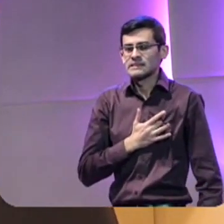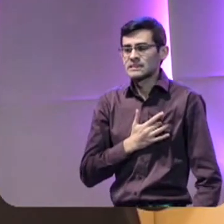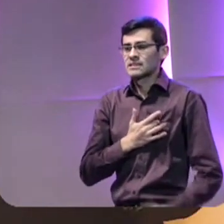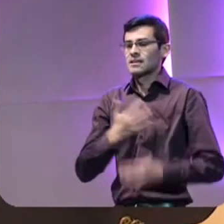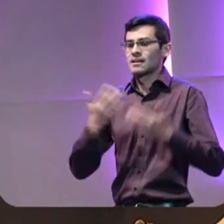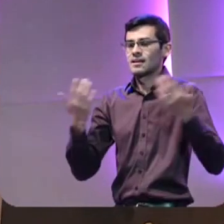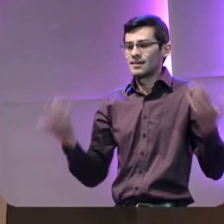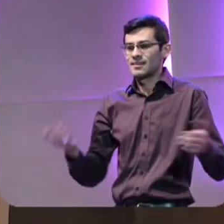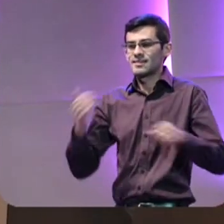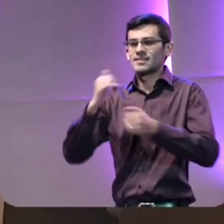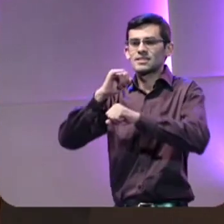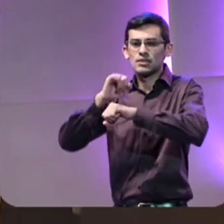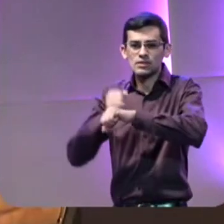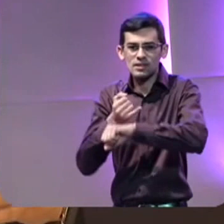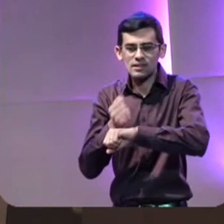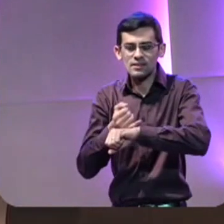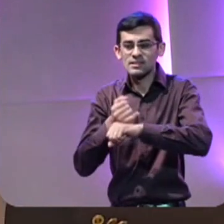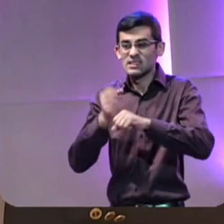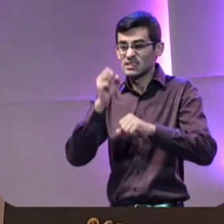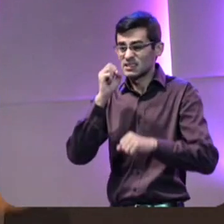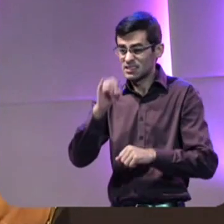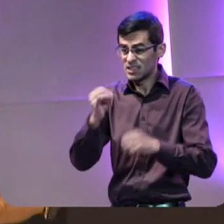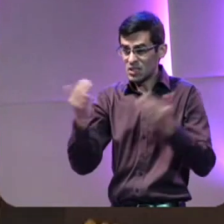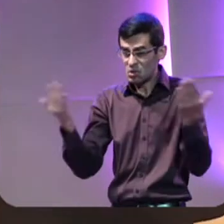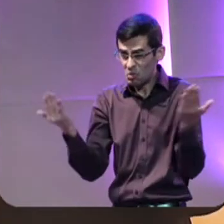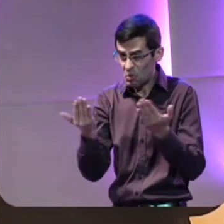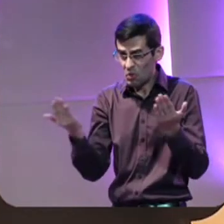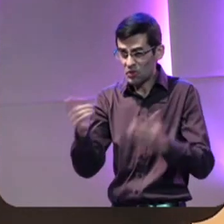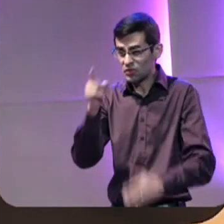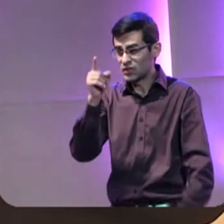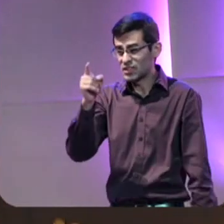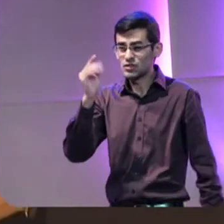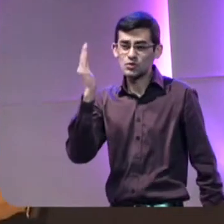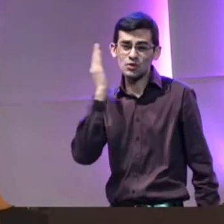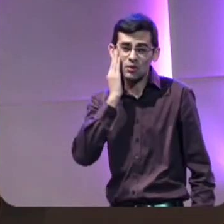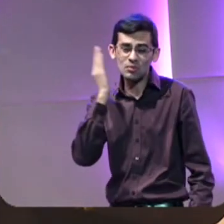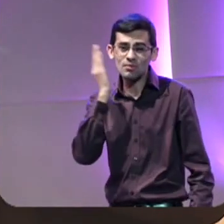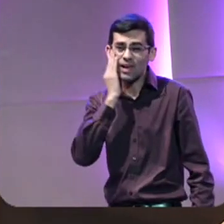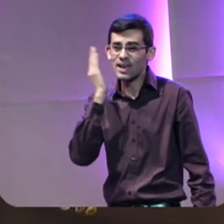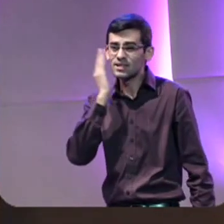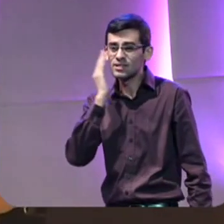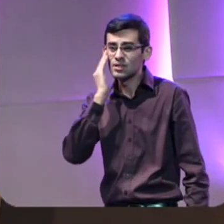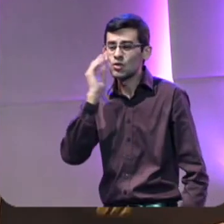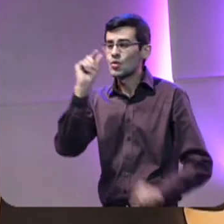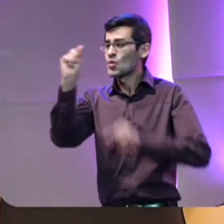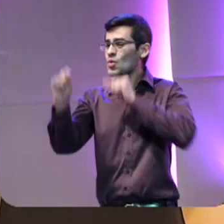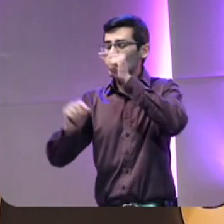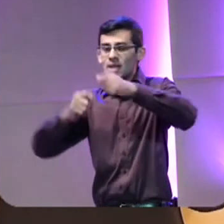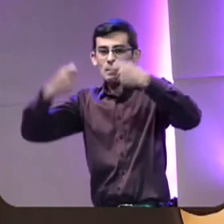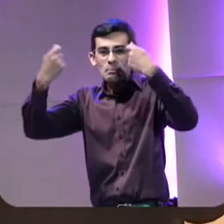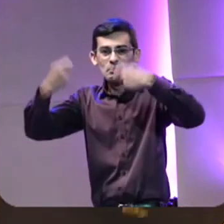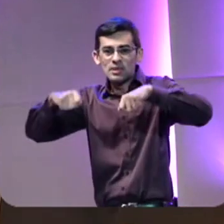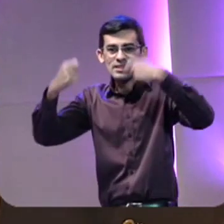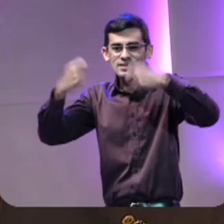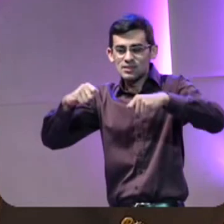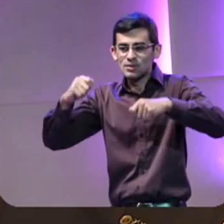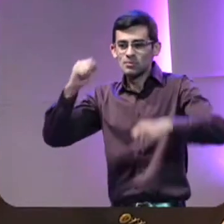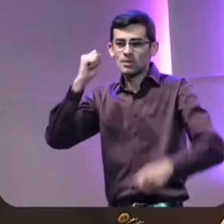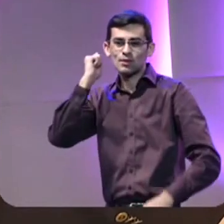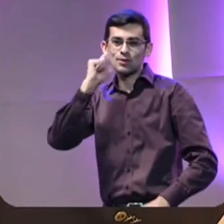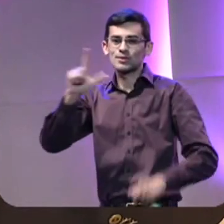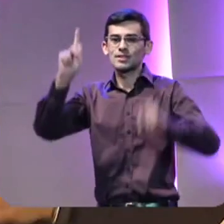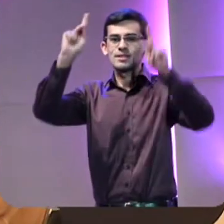ah, Jerusalém, se hoje mesmo você soubesse o que é preciso para conseguir a